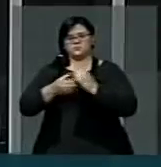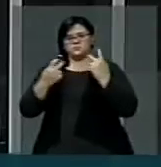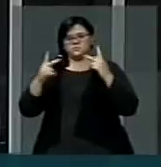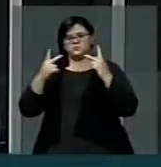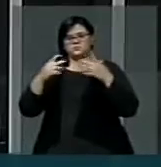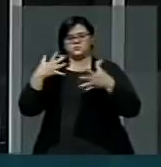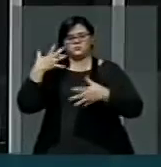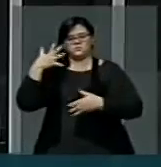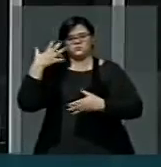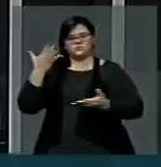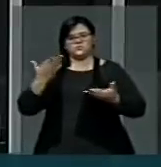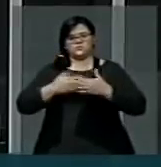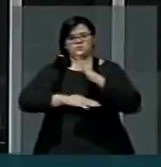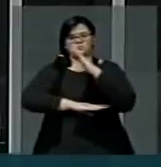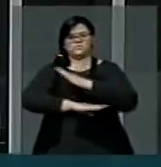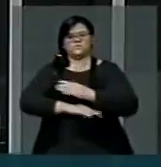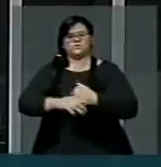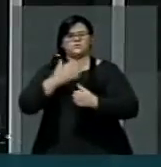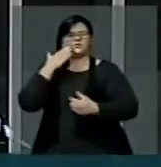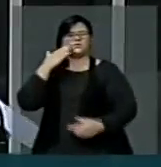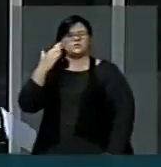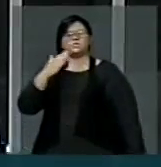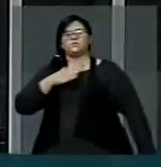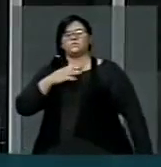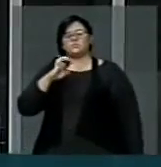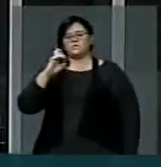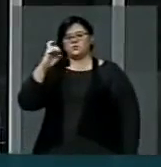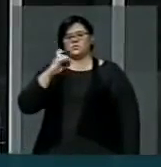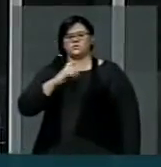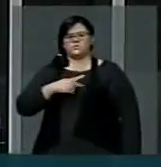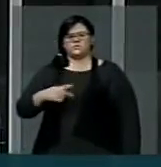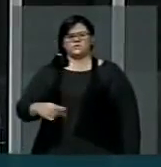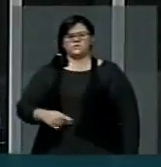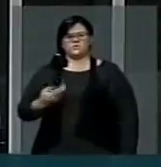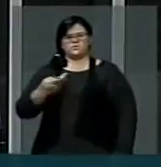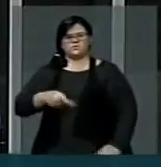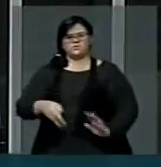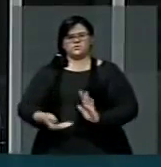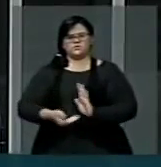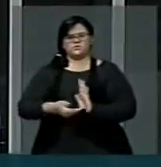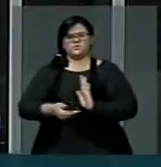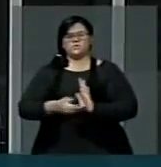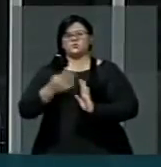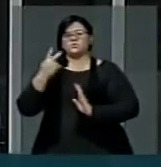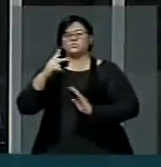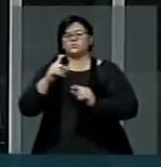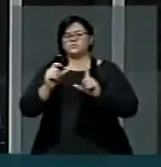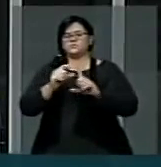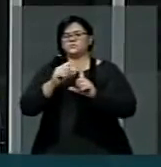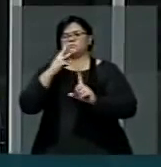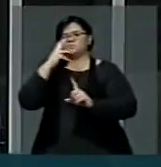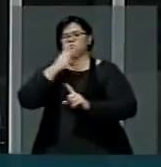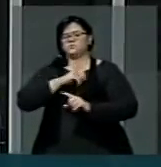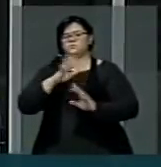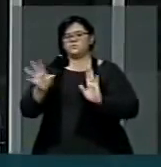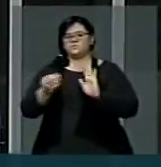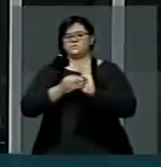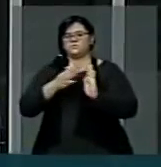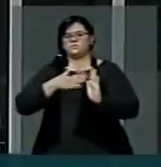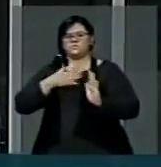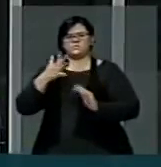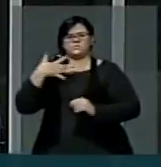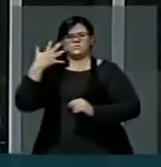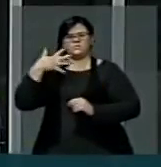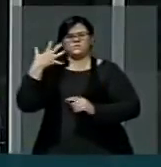tarde de hoje. Agradecer o nosso ex-presidente, eterno presidente dessa casa, pelas belas palavras também, fazer constar o nosso